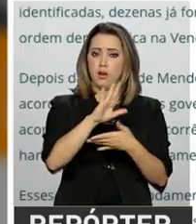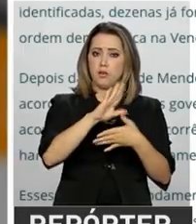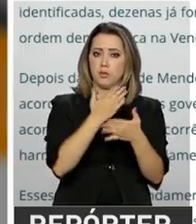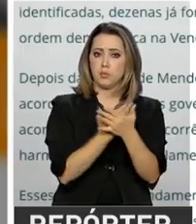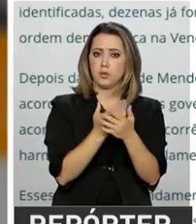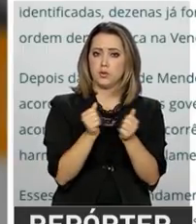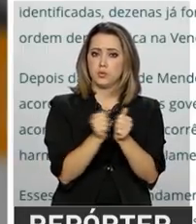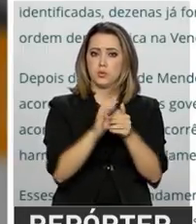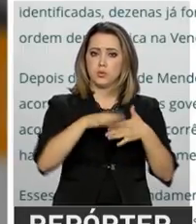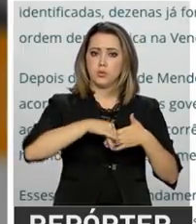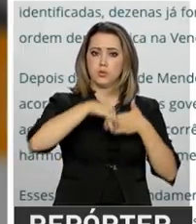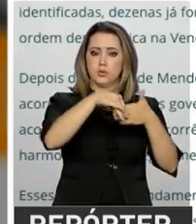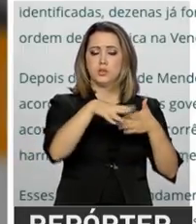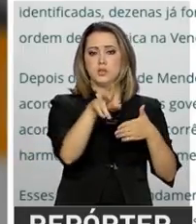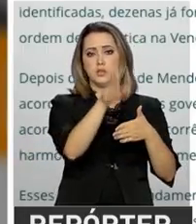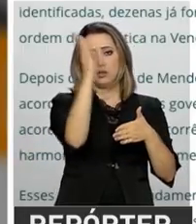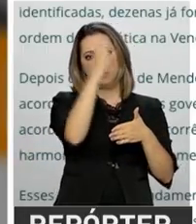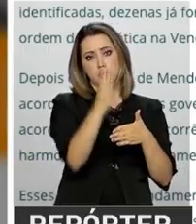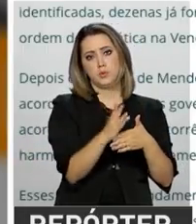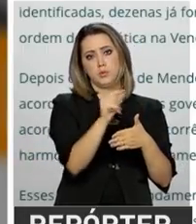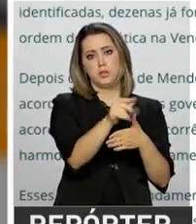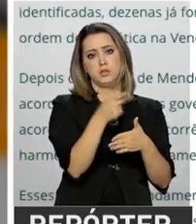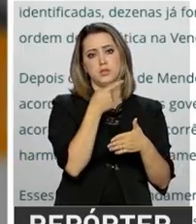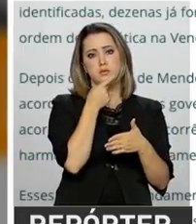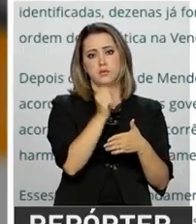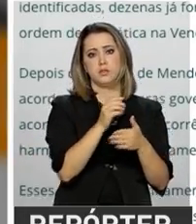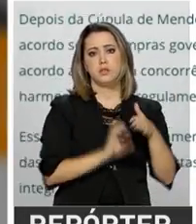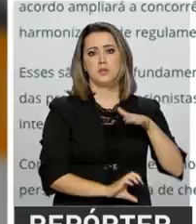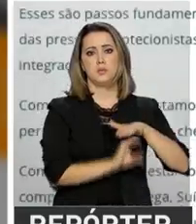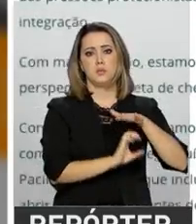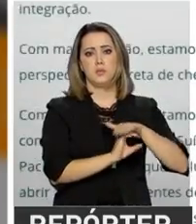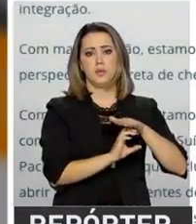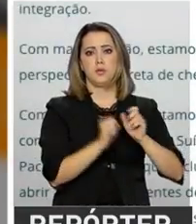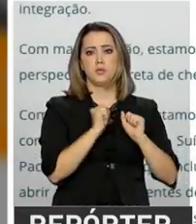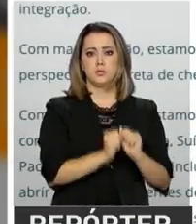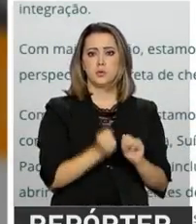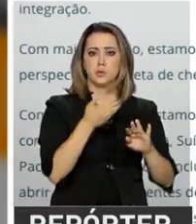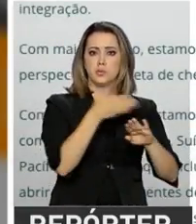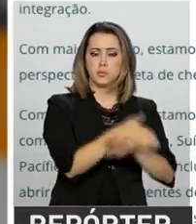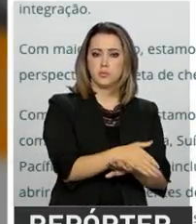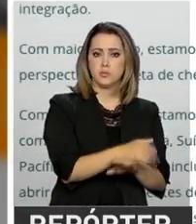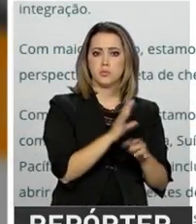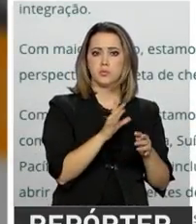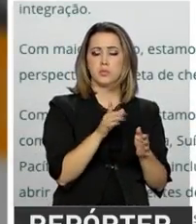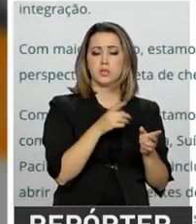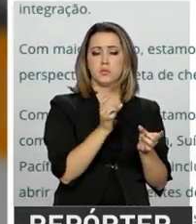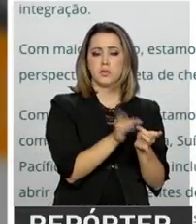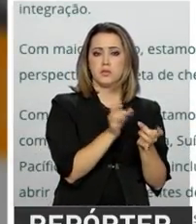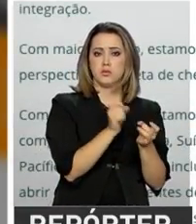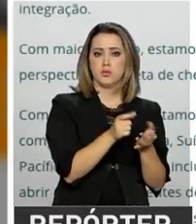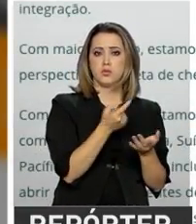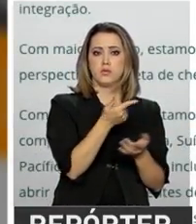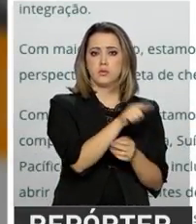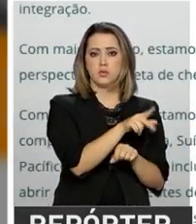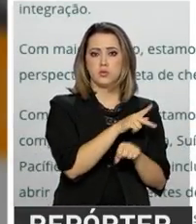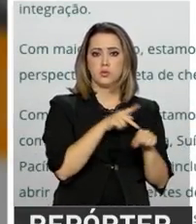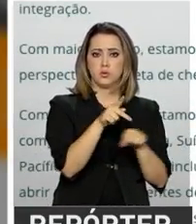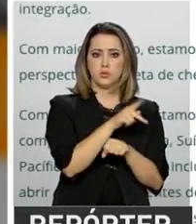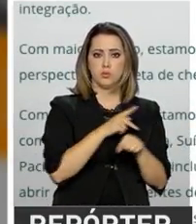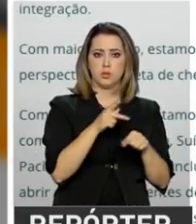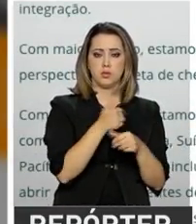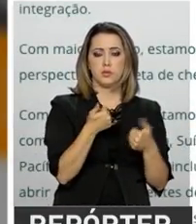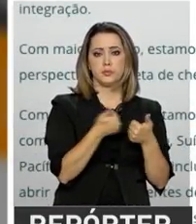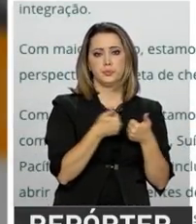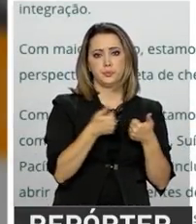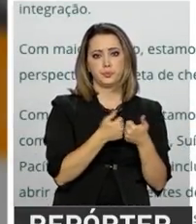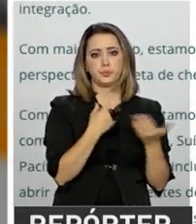presidência brasileira, pretende trabalhar para que empresas de um país possam participar em licitações de outro país membro. Esse